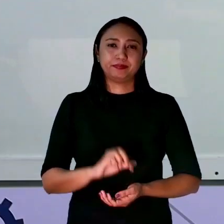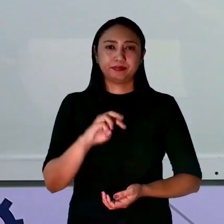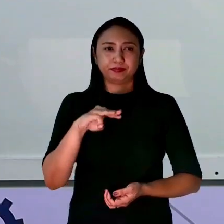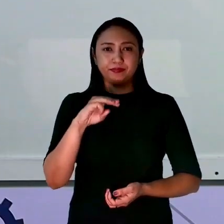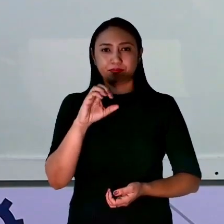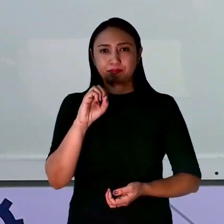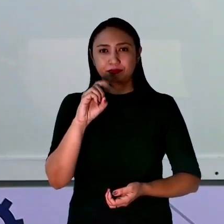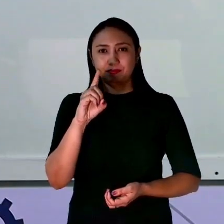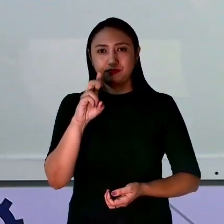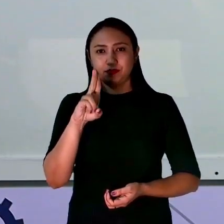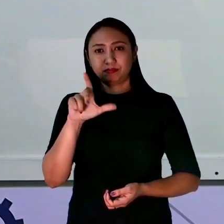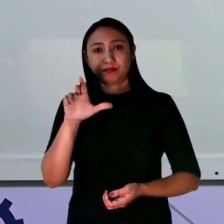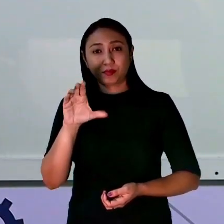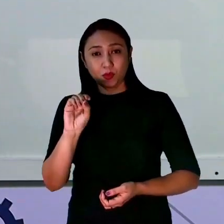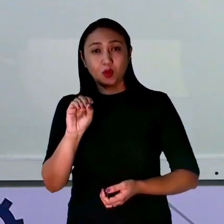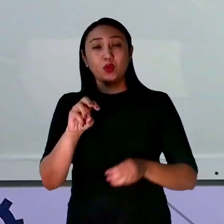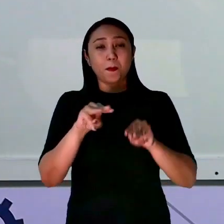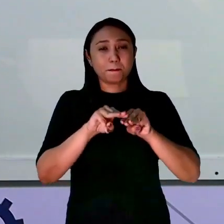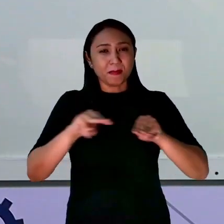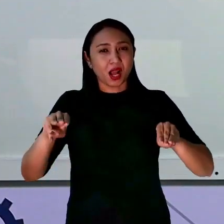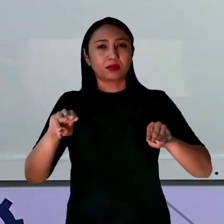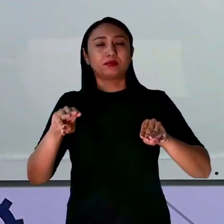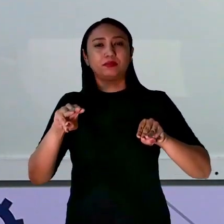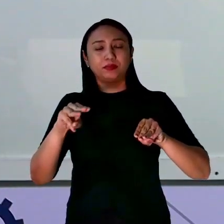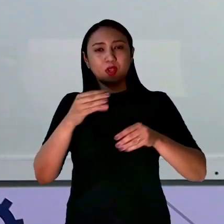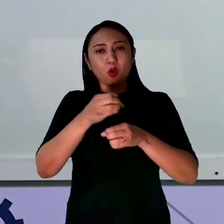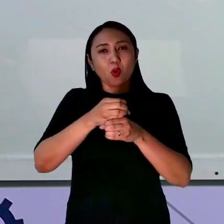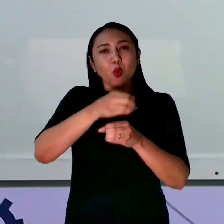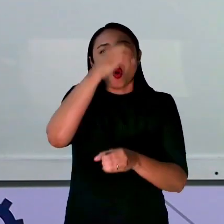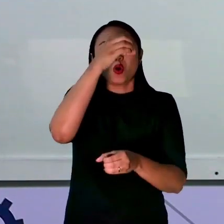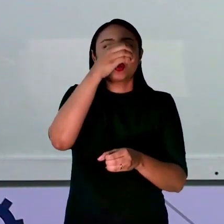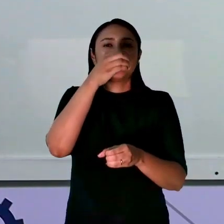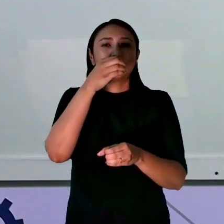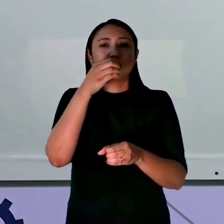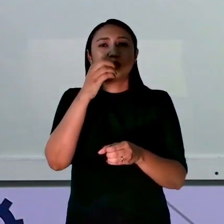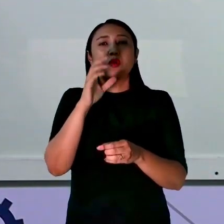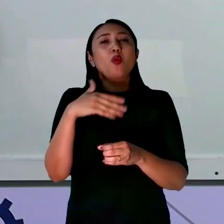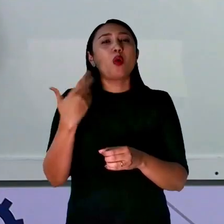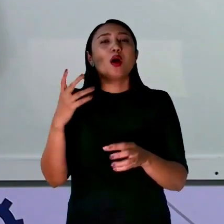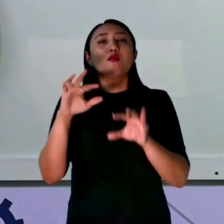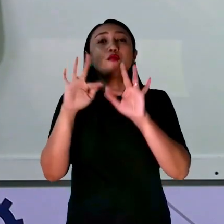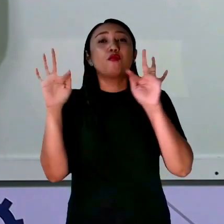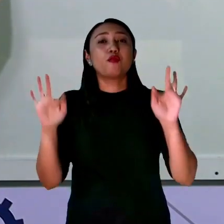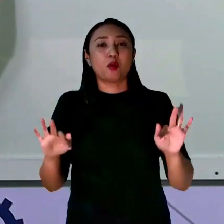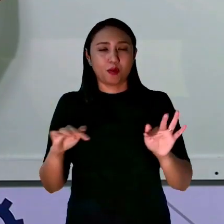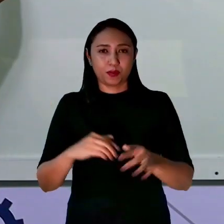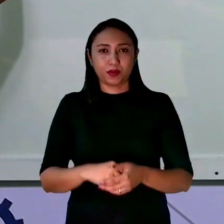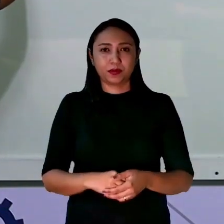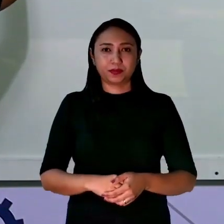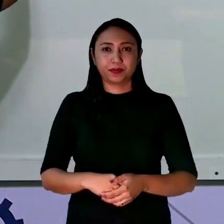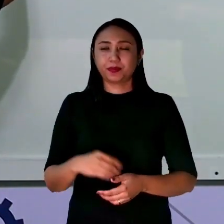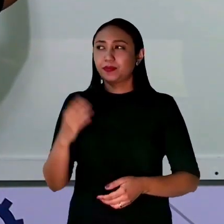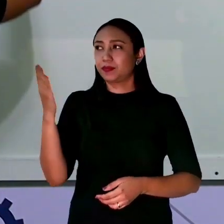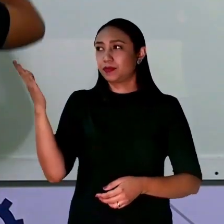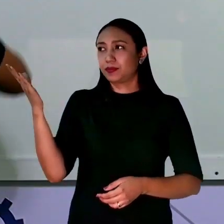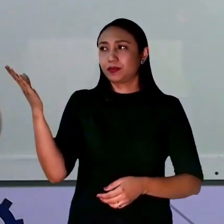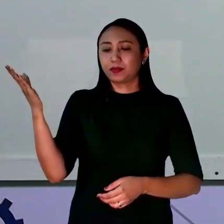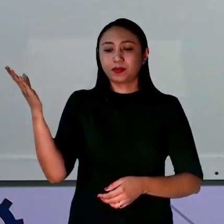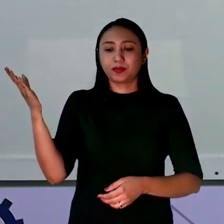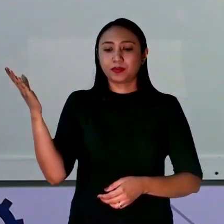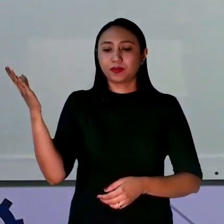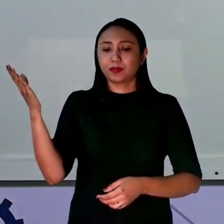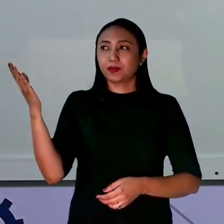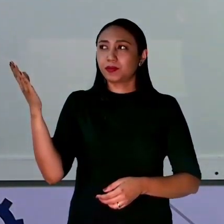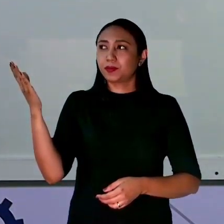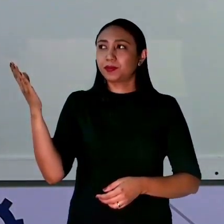magnética. Força magnética no condutor reto é B e L vezes quem? O seno